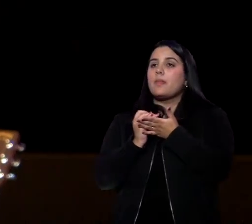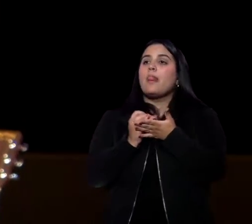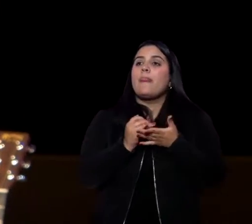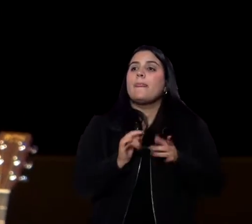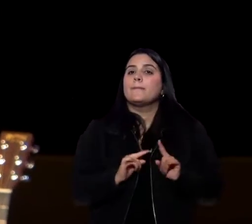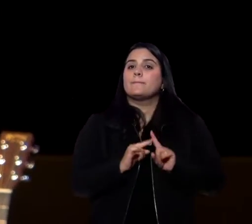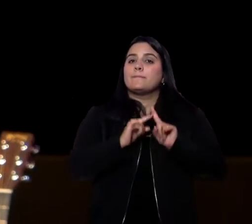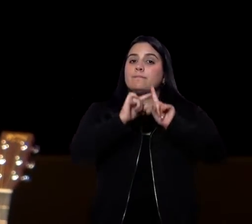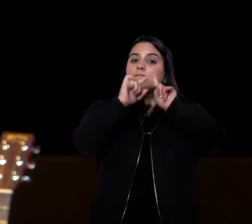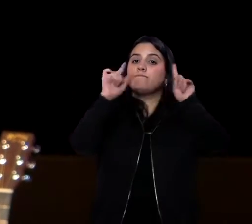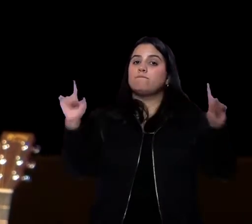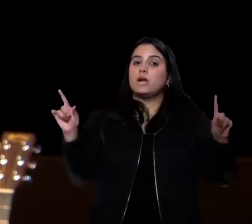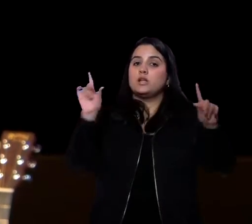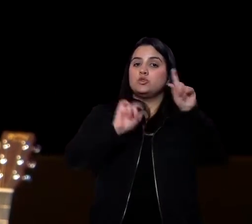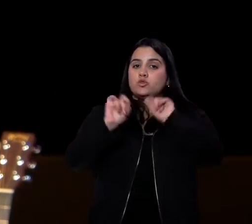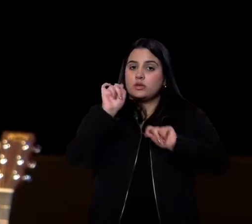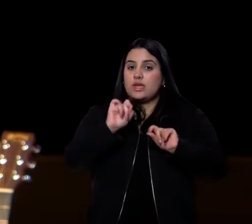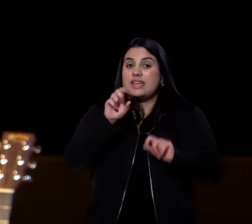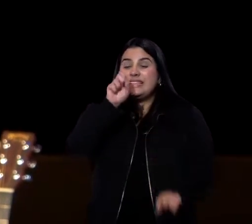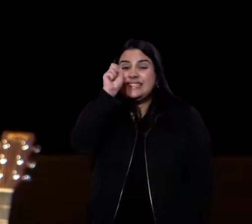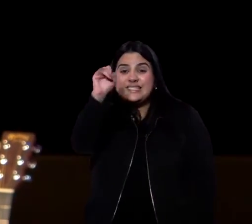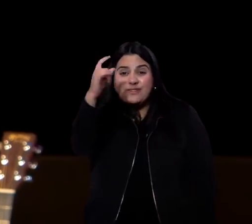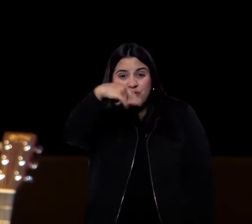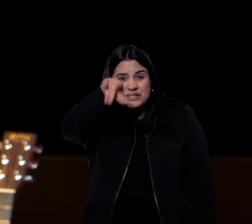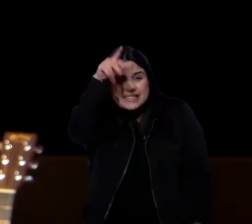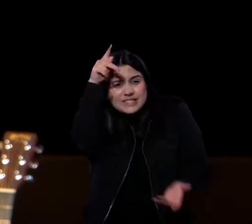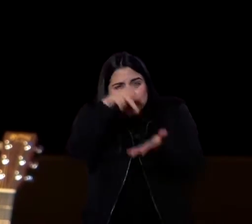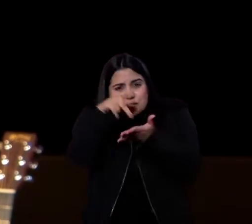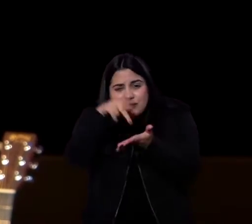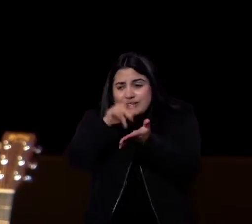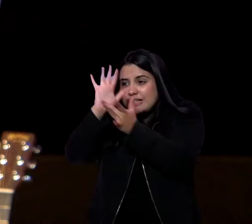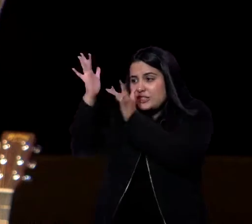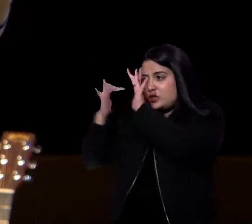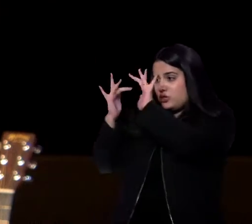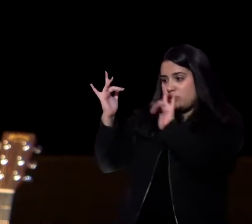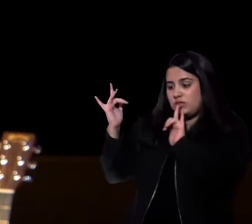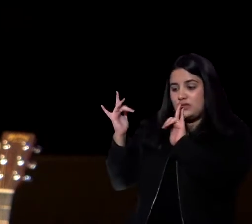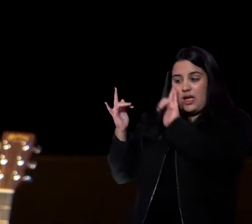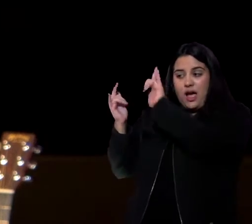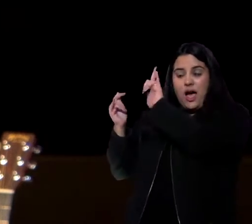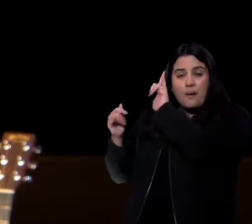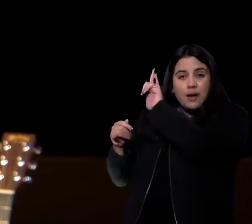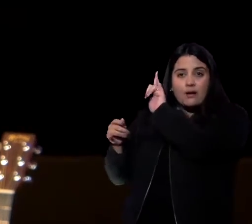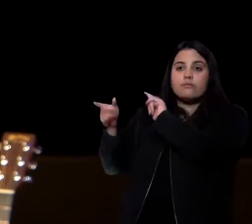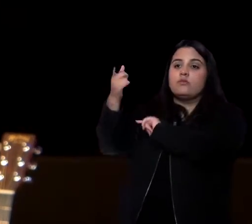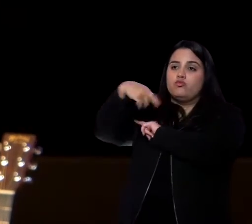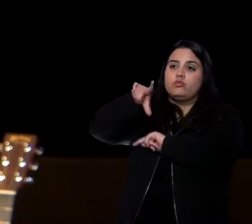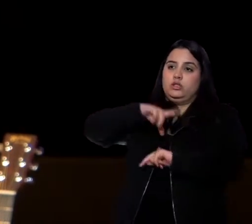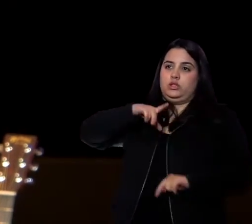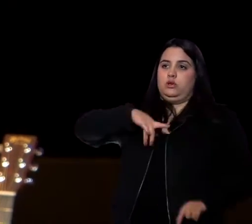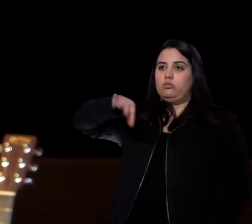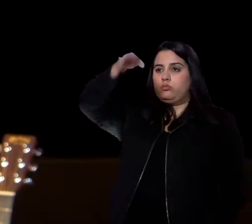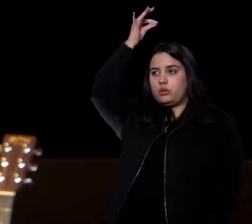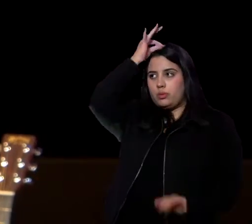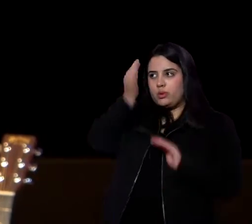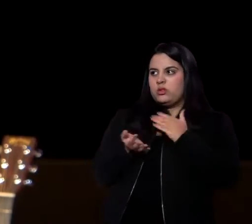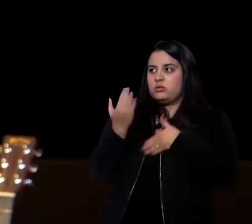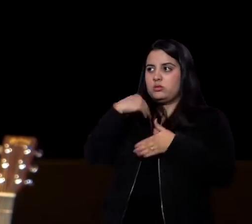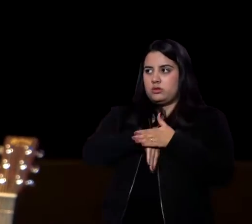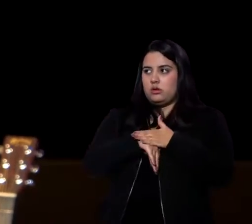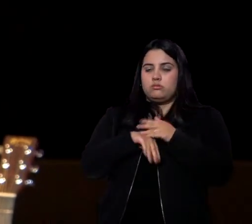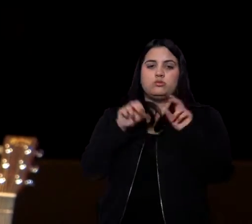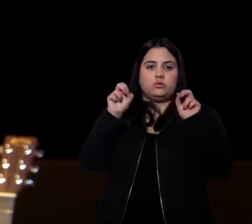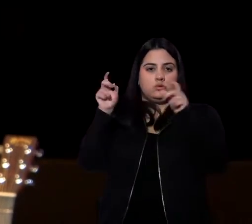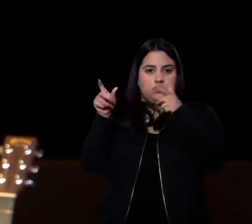Só quem verdadeiramente ama a Jesus tem o Espírito Santo. Tudo isso eu falei lá no começo, mas eu estou relembrando para vocês. Tem